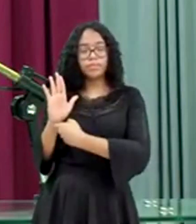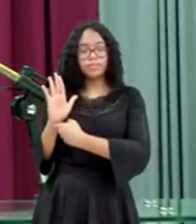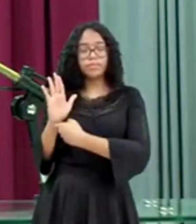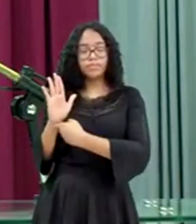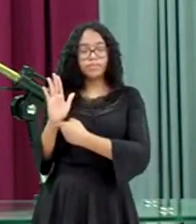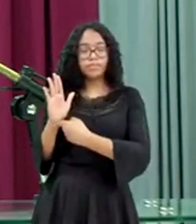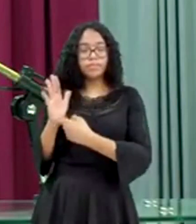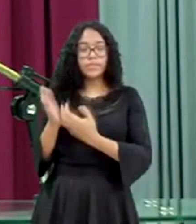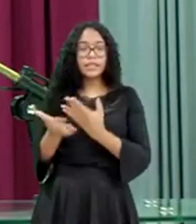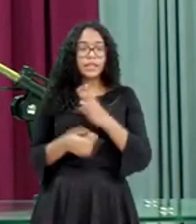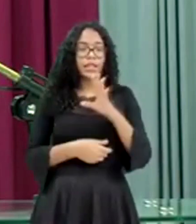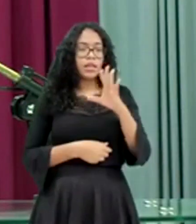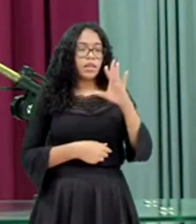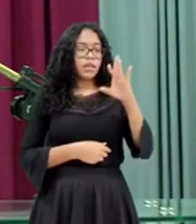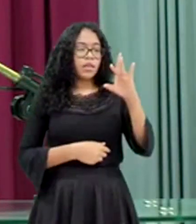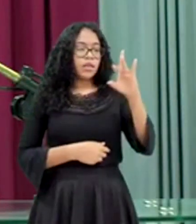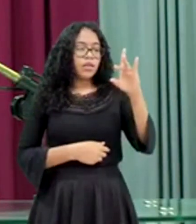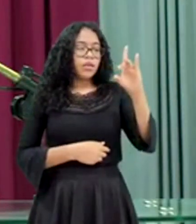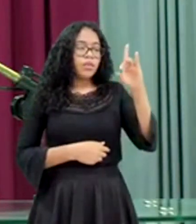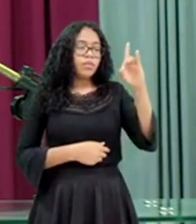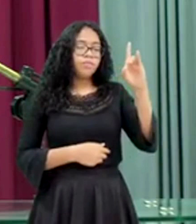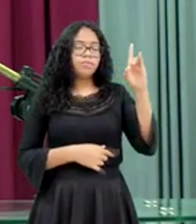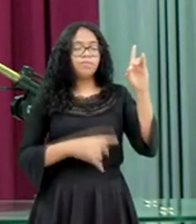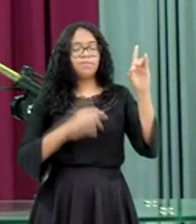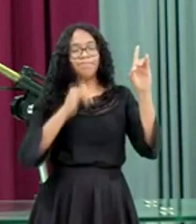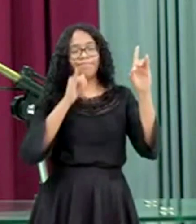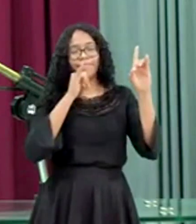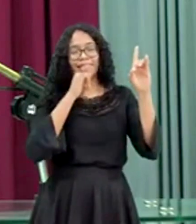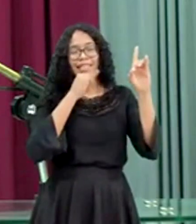Deus se aborreceu muito com isso.